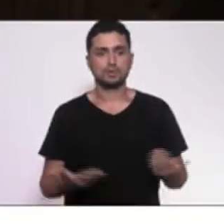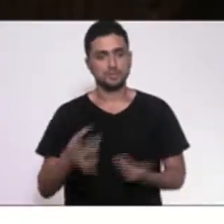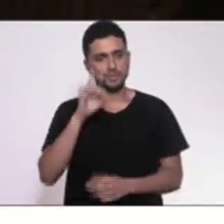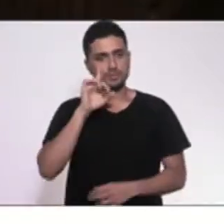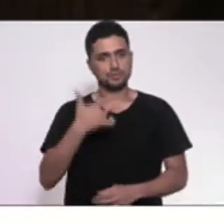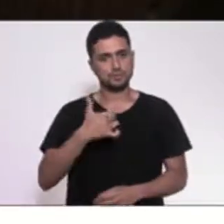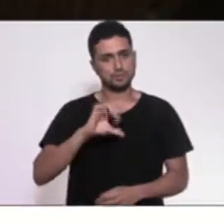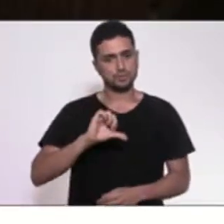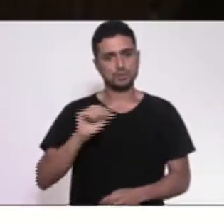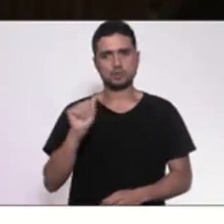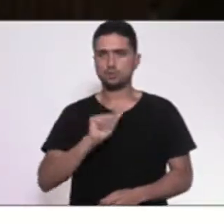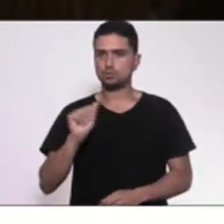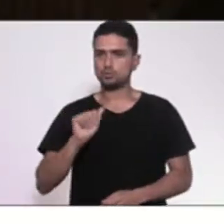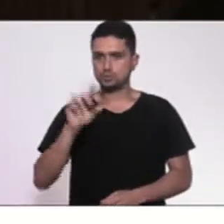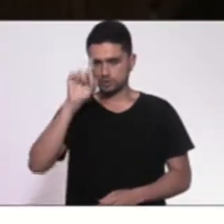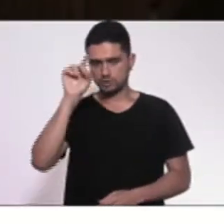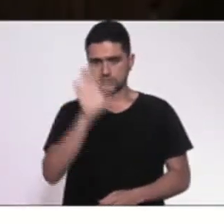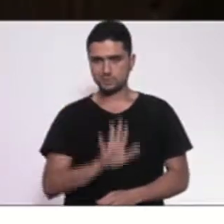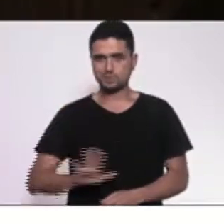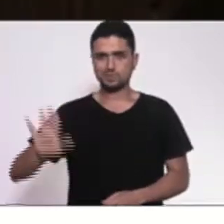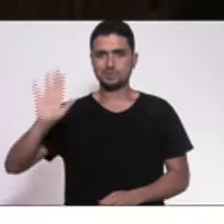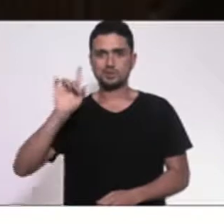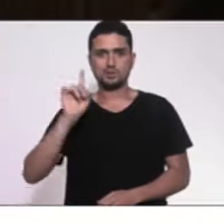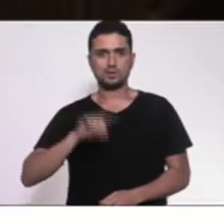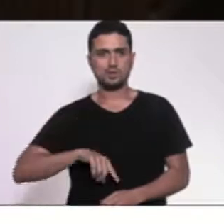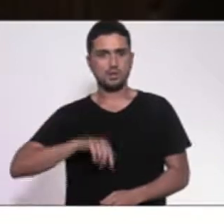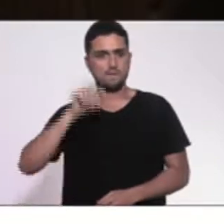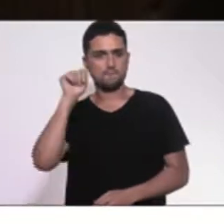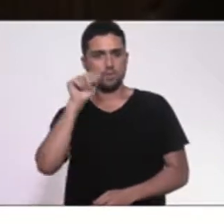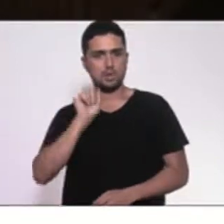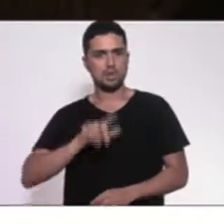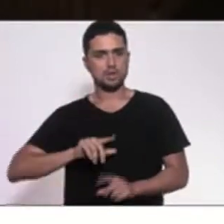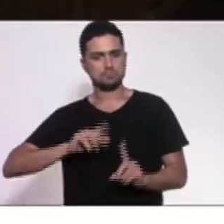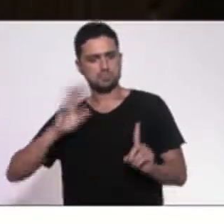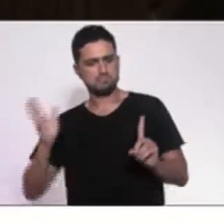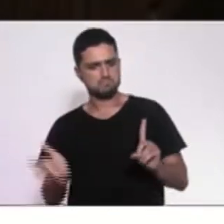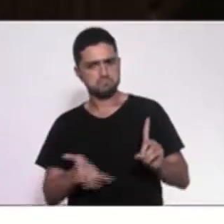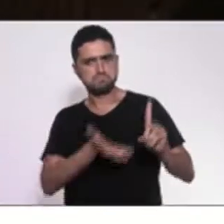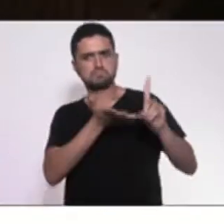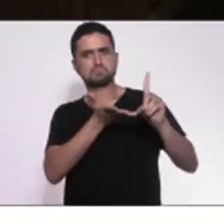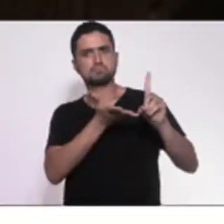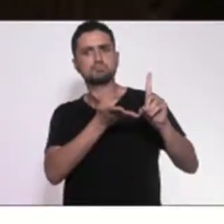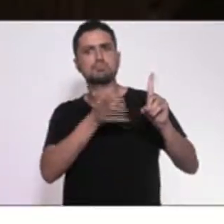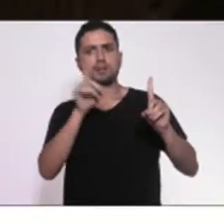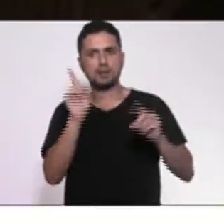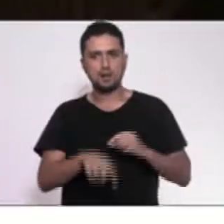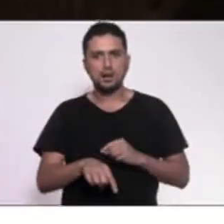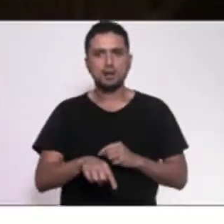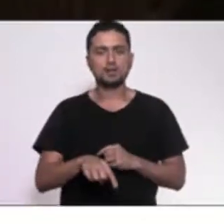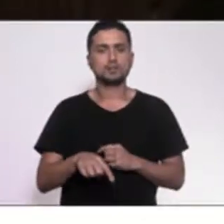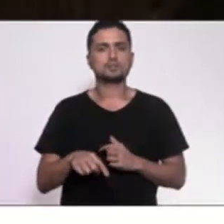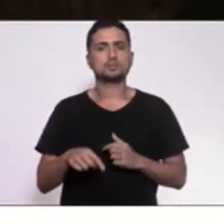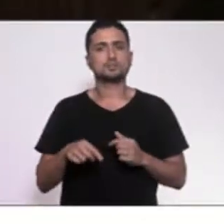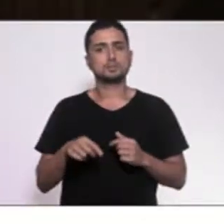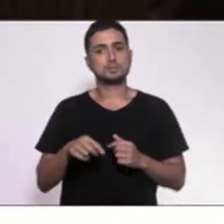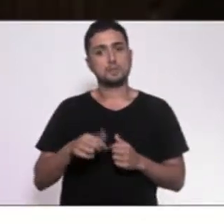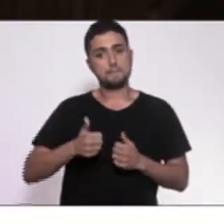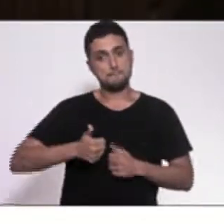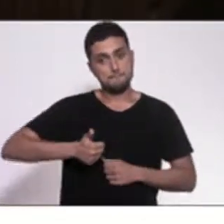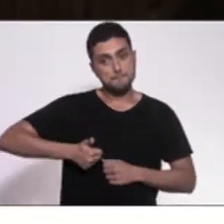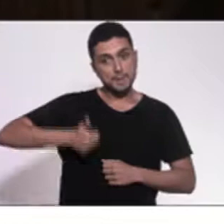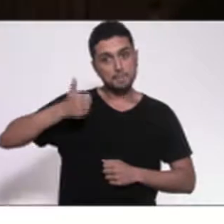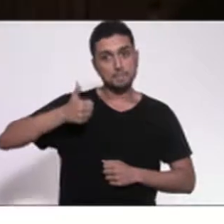29 de agosto, Dia Nacional da Visibilidade Lésbica, faz menção ao primeiro